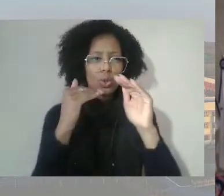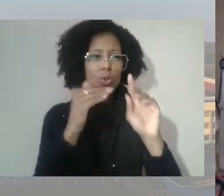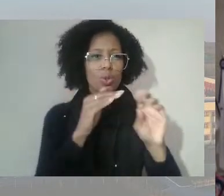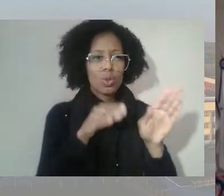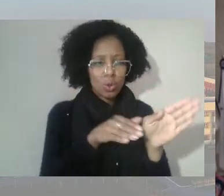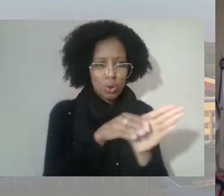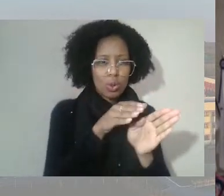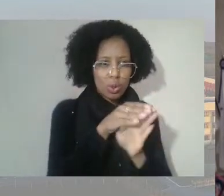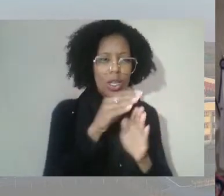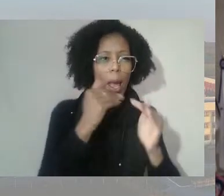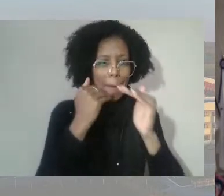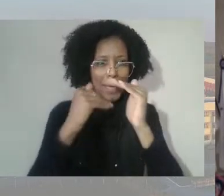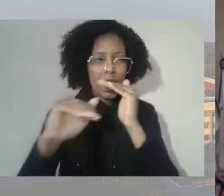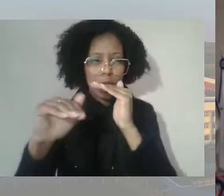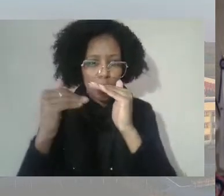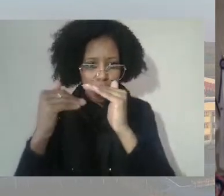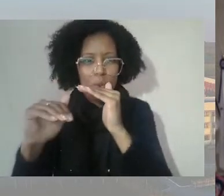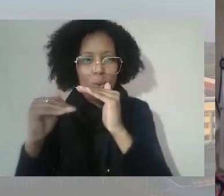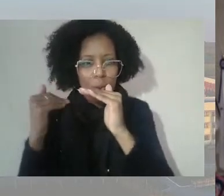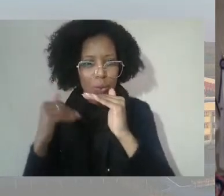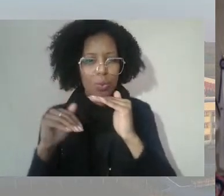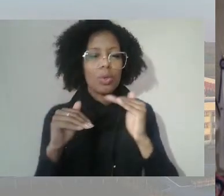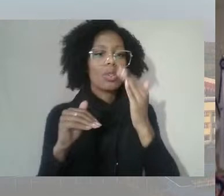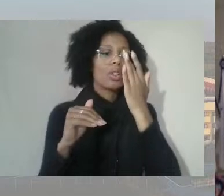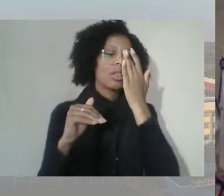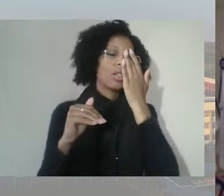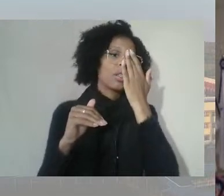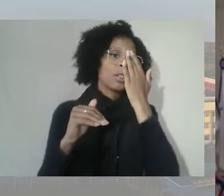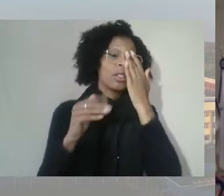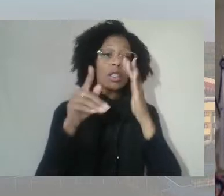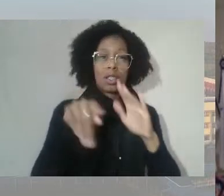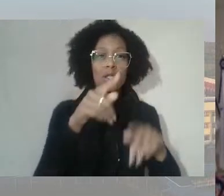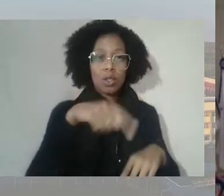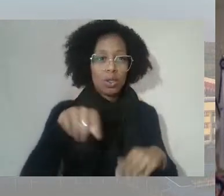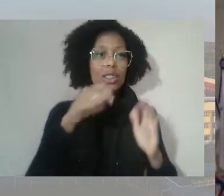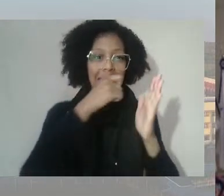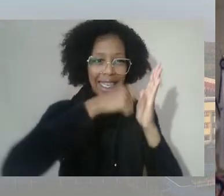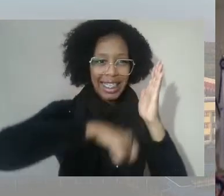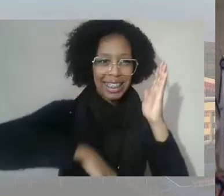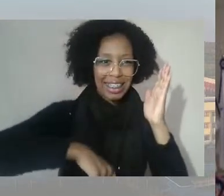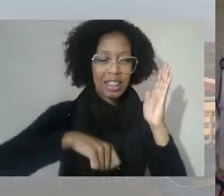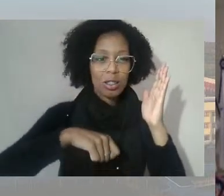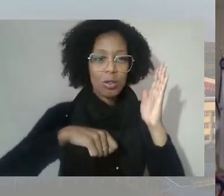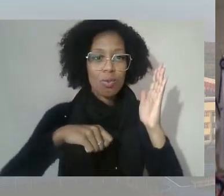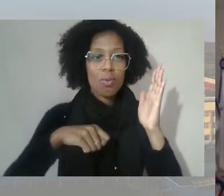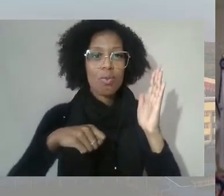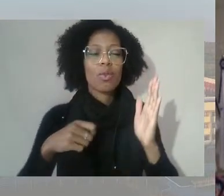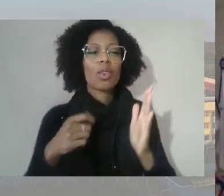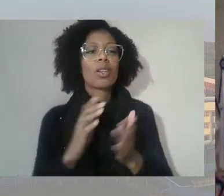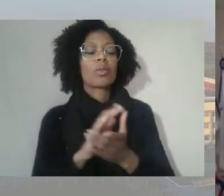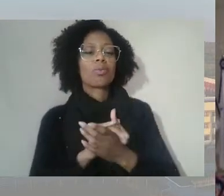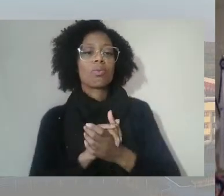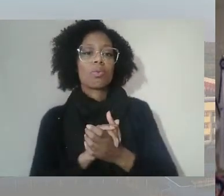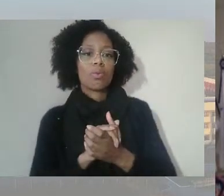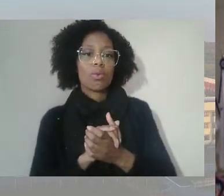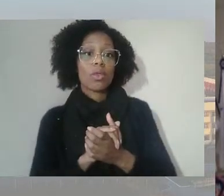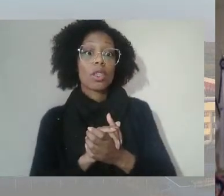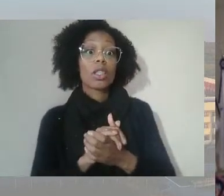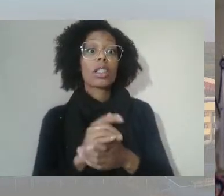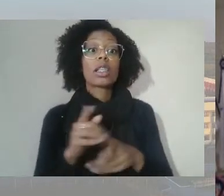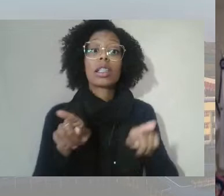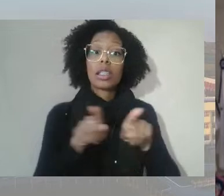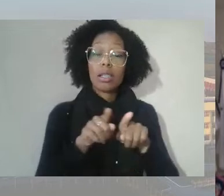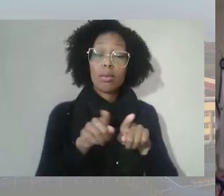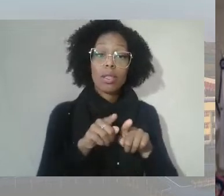e-mail, pelo SEI, né, os conselheiros que assinam esta nota de repúdio. E nossa